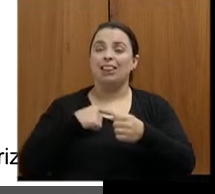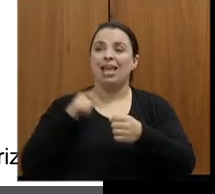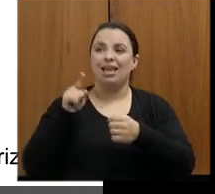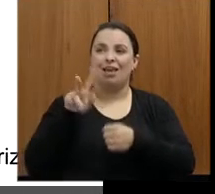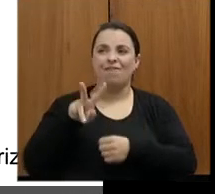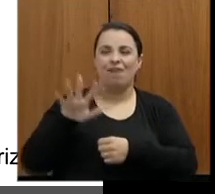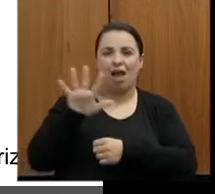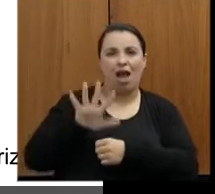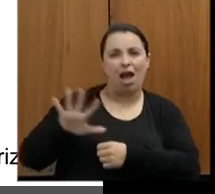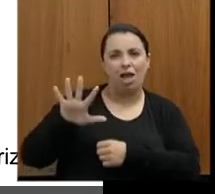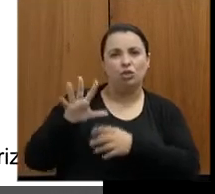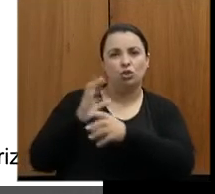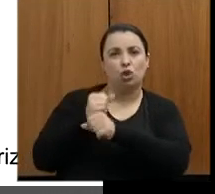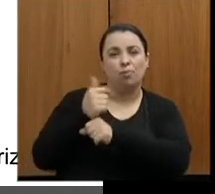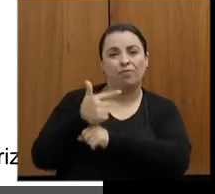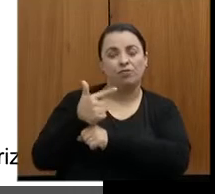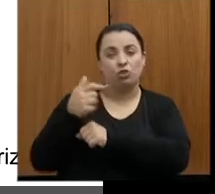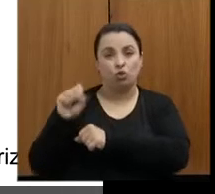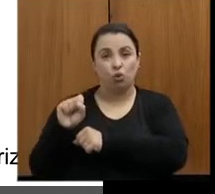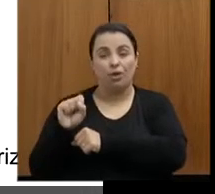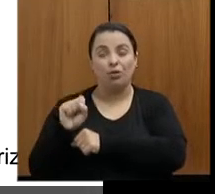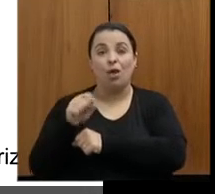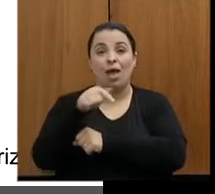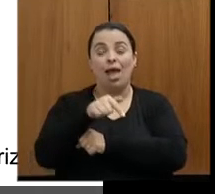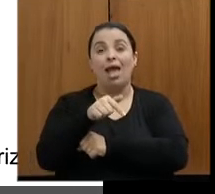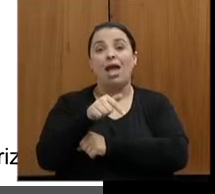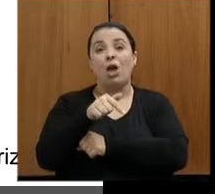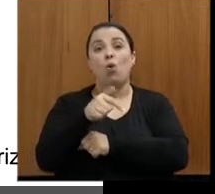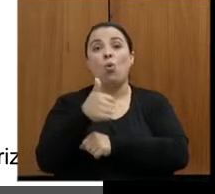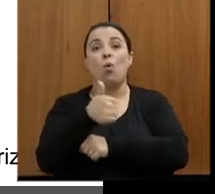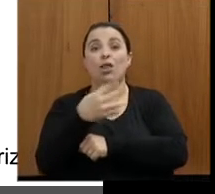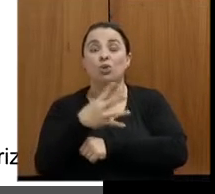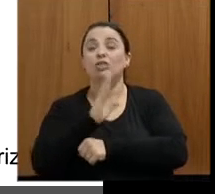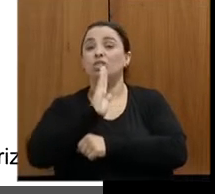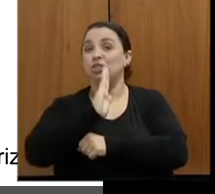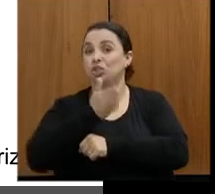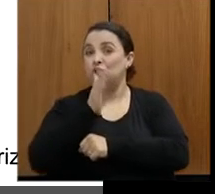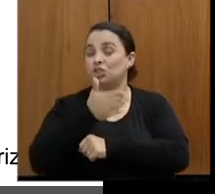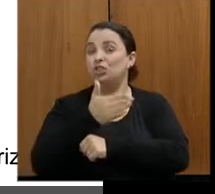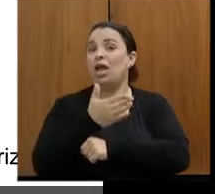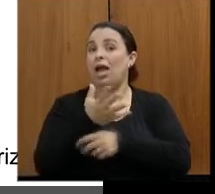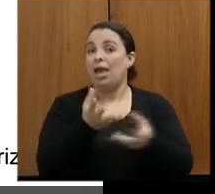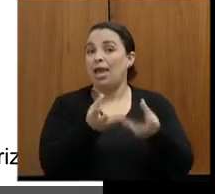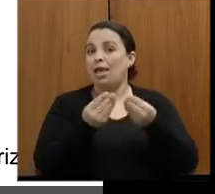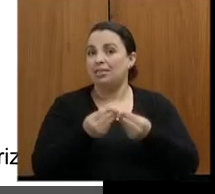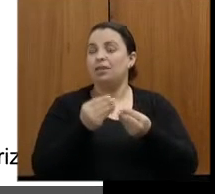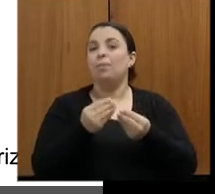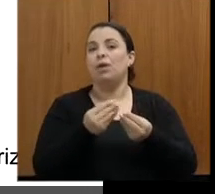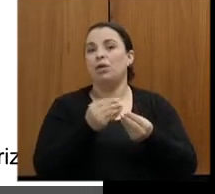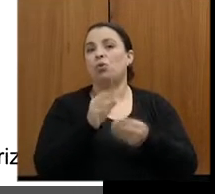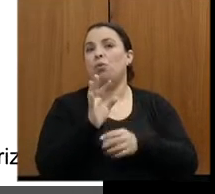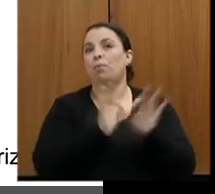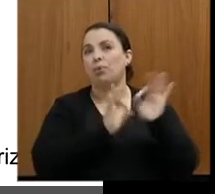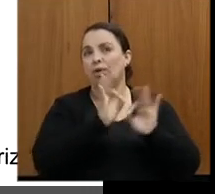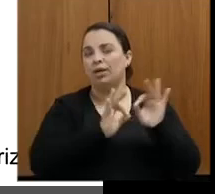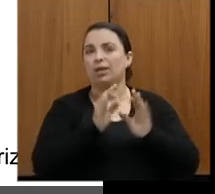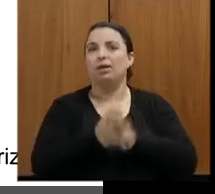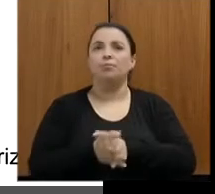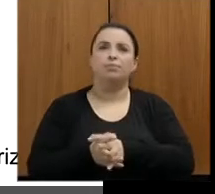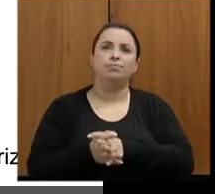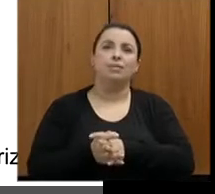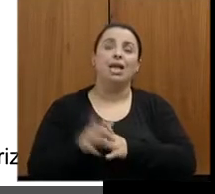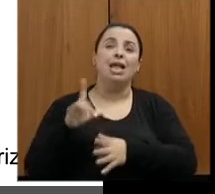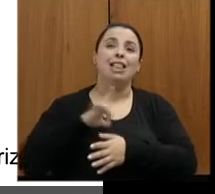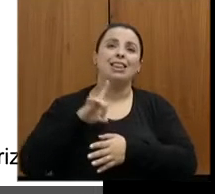da agência, levamos o programa para 14. Atualmente, a nossa equipe trabalha com 18 poligonais, 18 áreas, 18